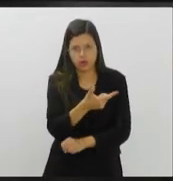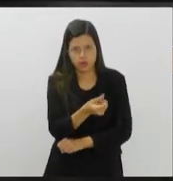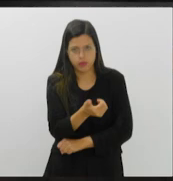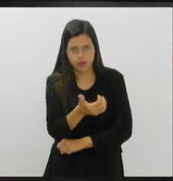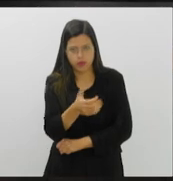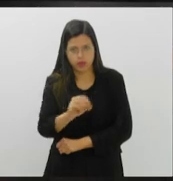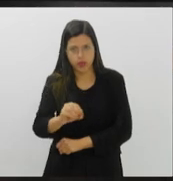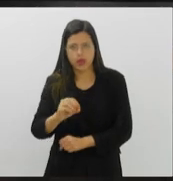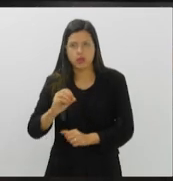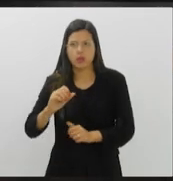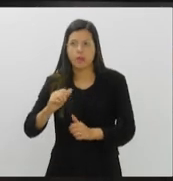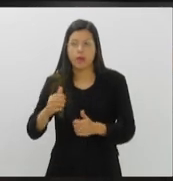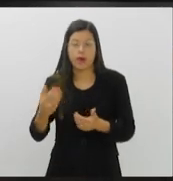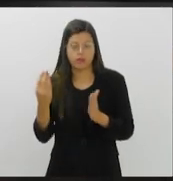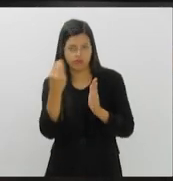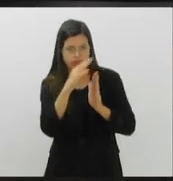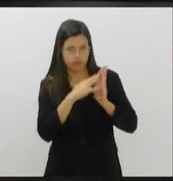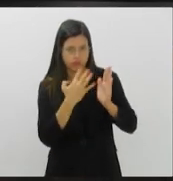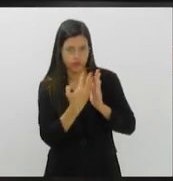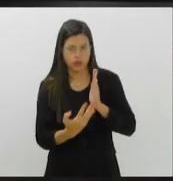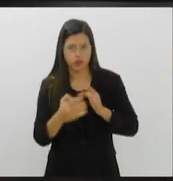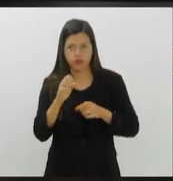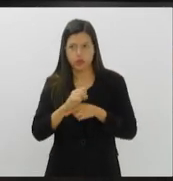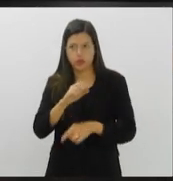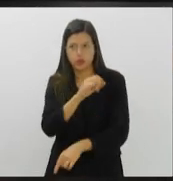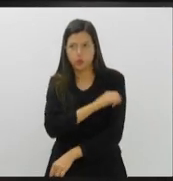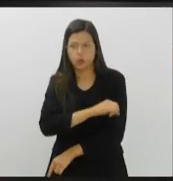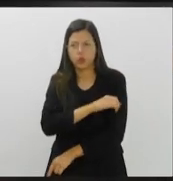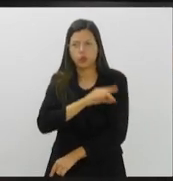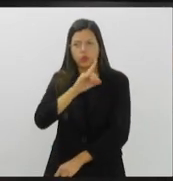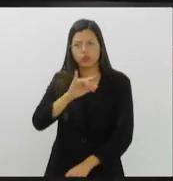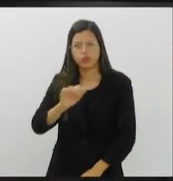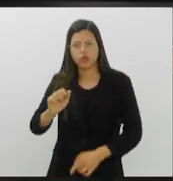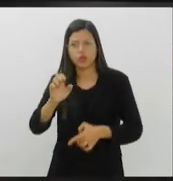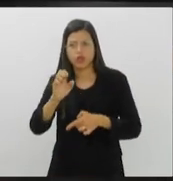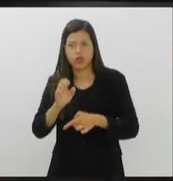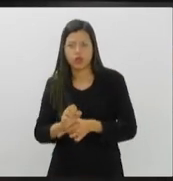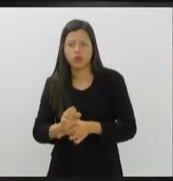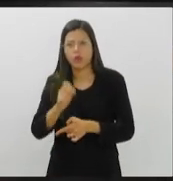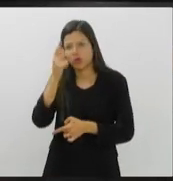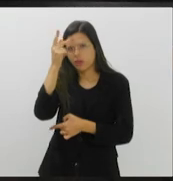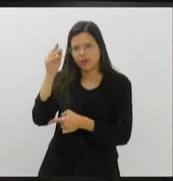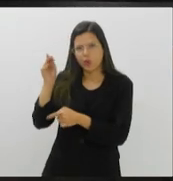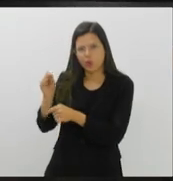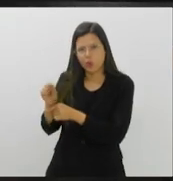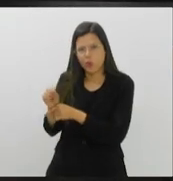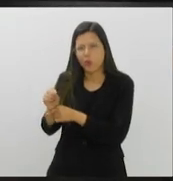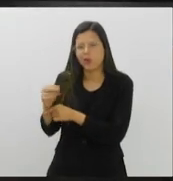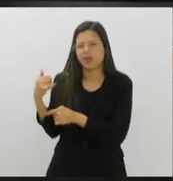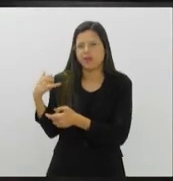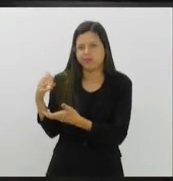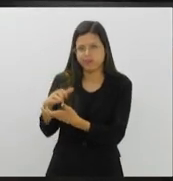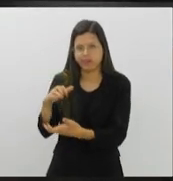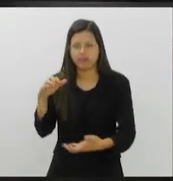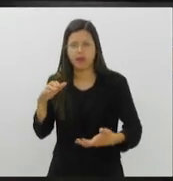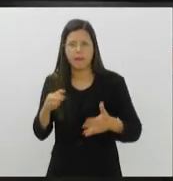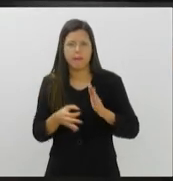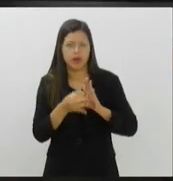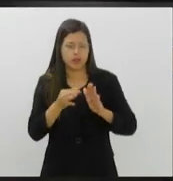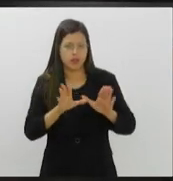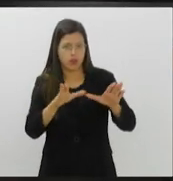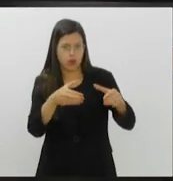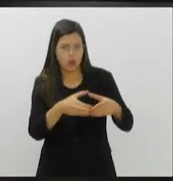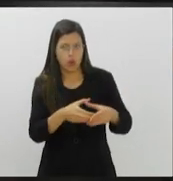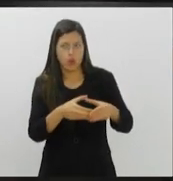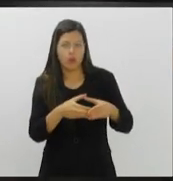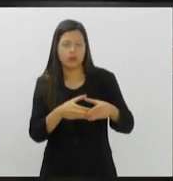no calendário oficial do Estado do Rio de Janeiro o Dia Estadual do Cuidador de Idosos. Pareceres das comissões Constituição e